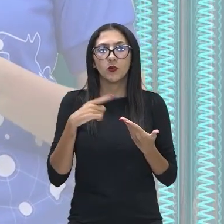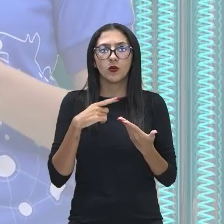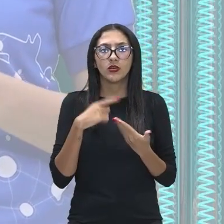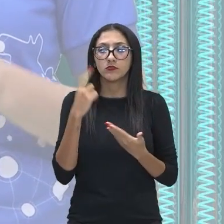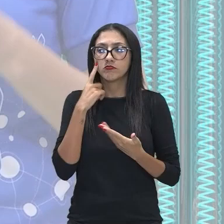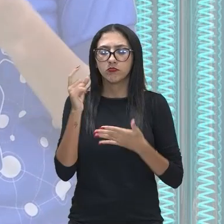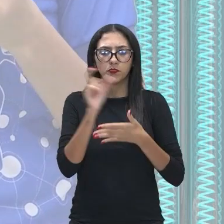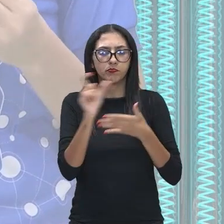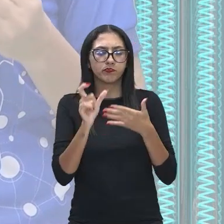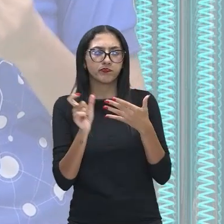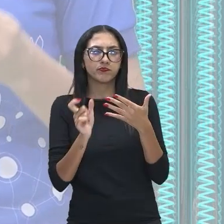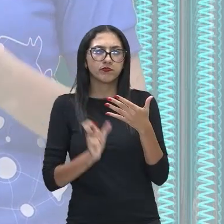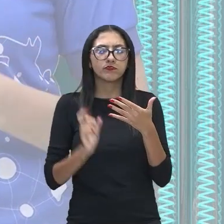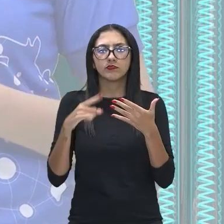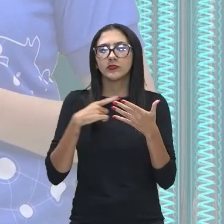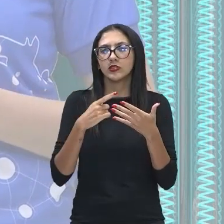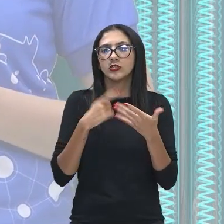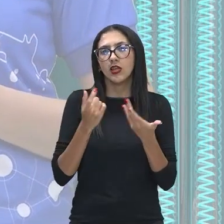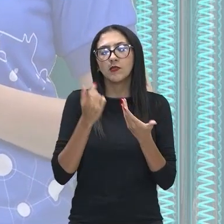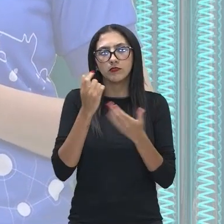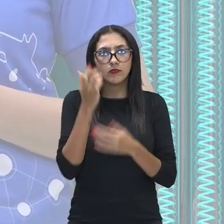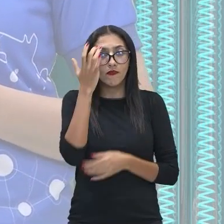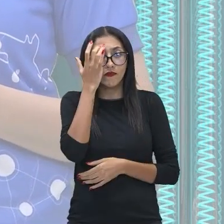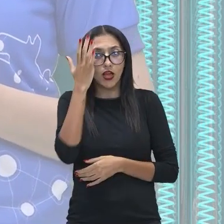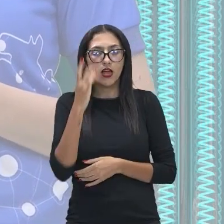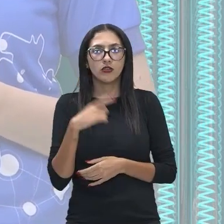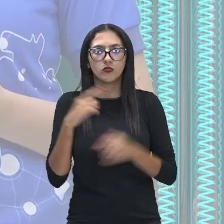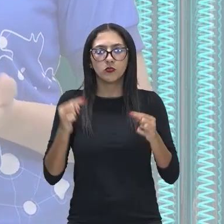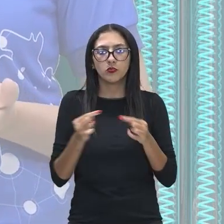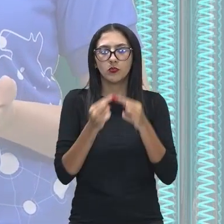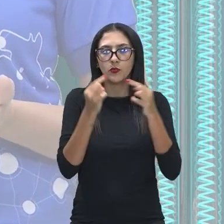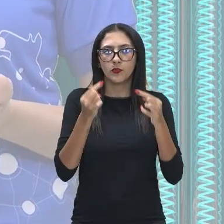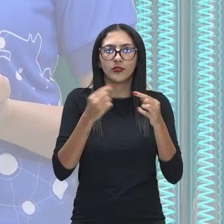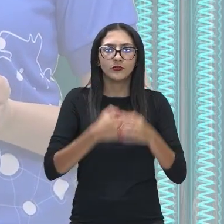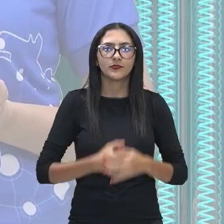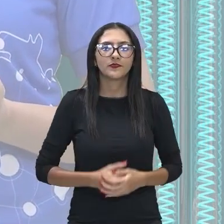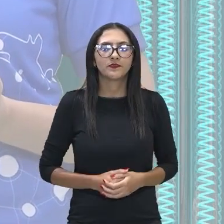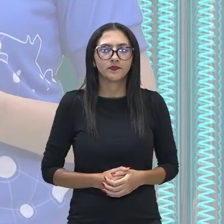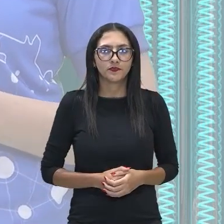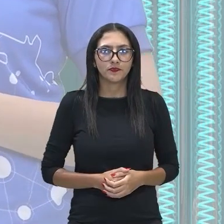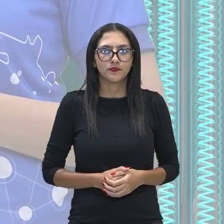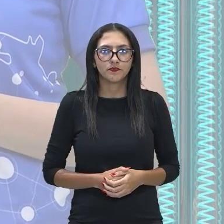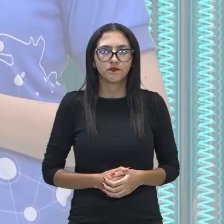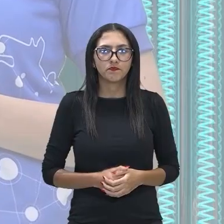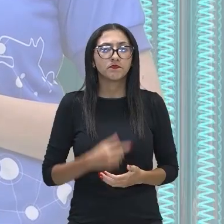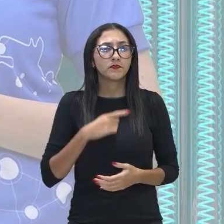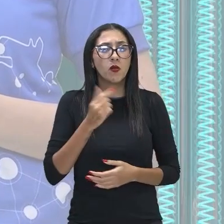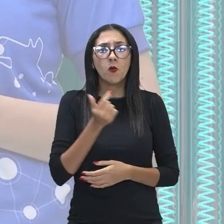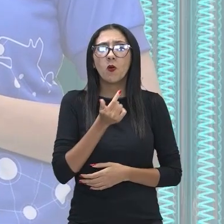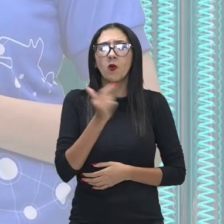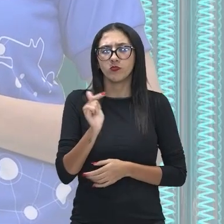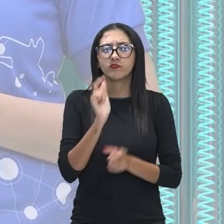nos ajudam a contabilizar com mais facilidade. Temos outras palavras também, acompanhe.